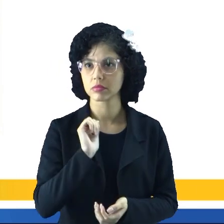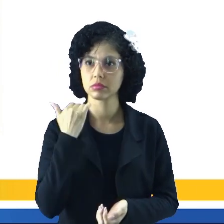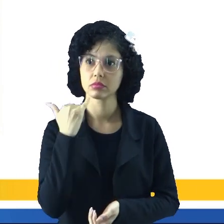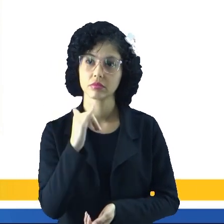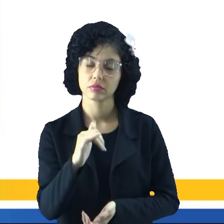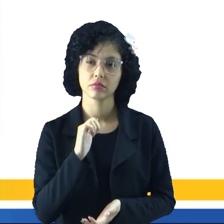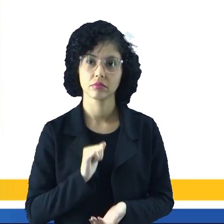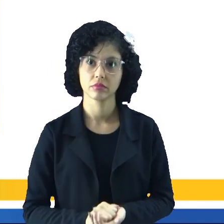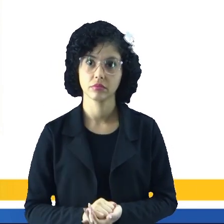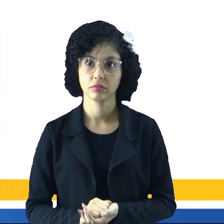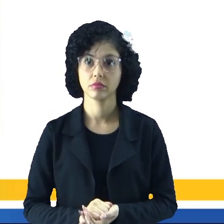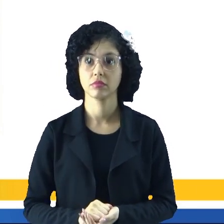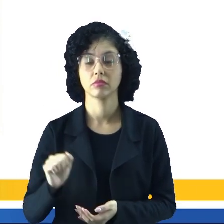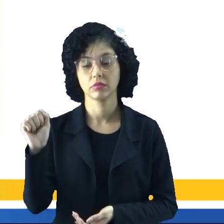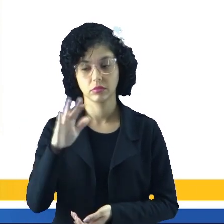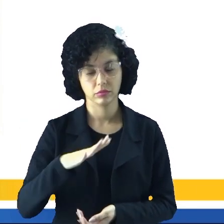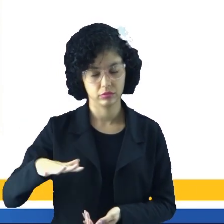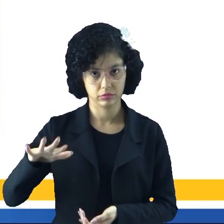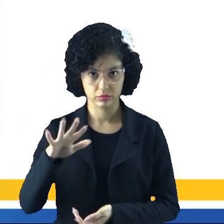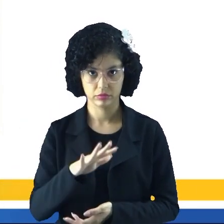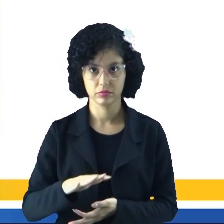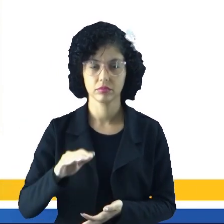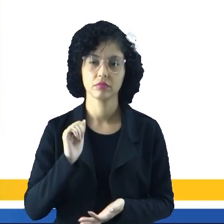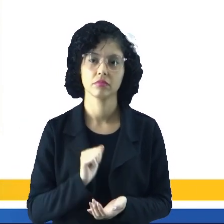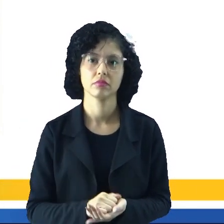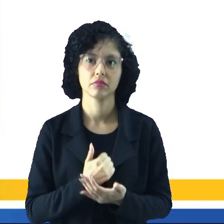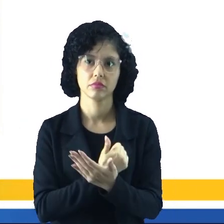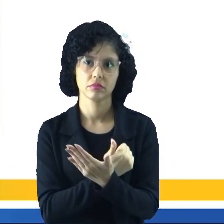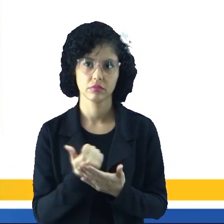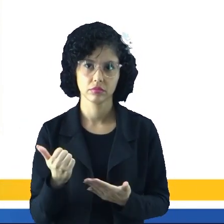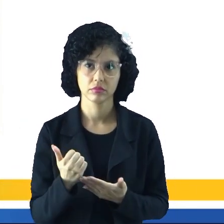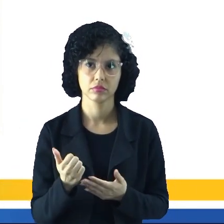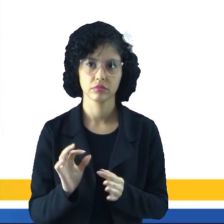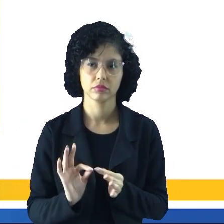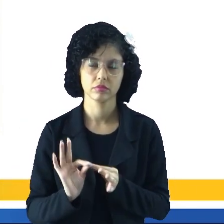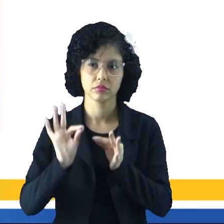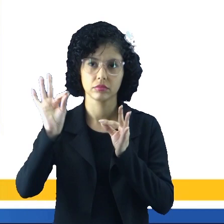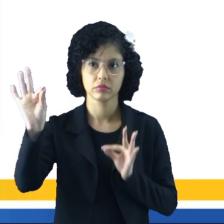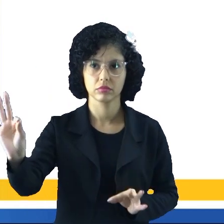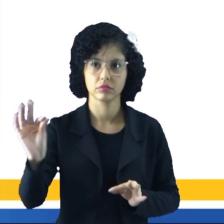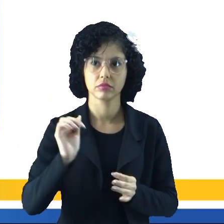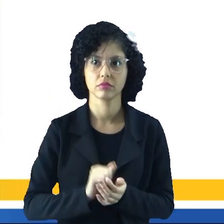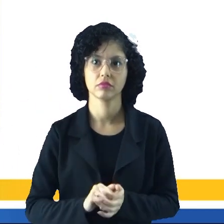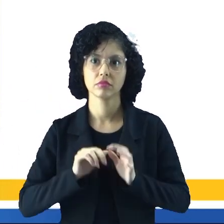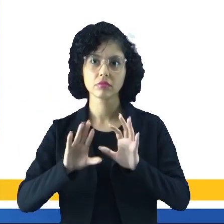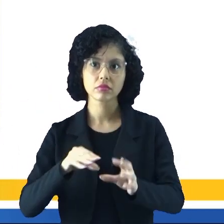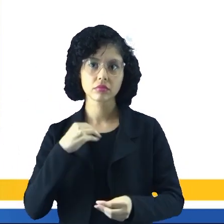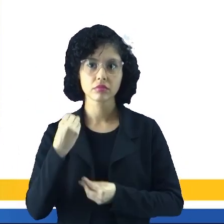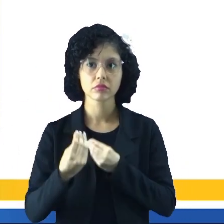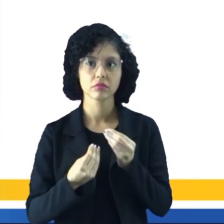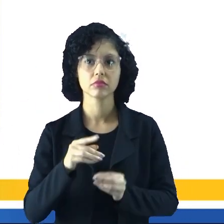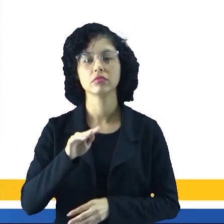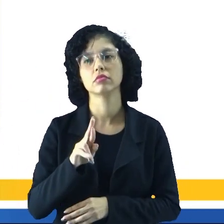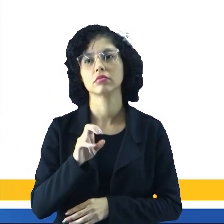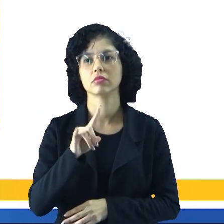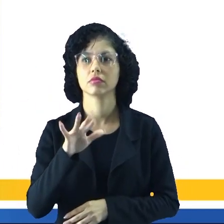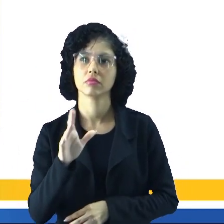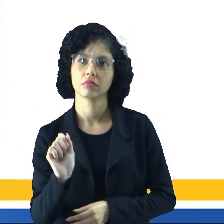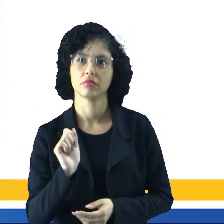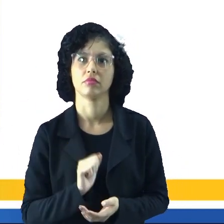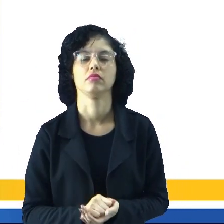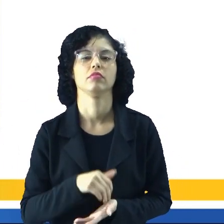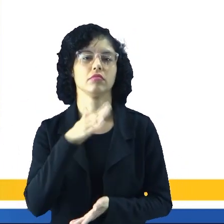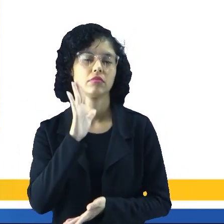são forças de campo, isto é, forças de ação à distância, assim como as forças gravitacionais que nós